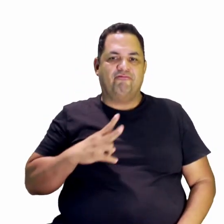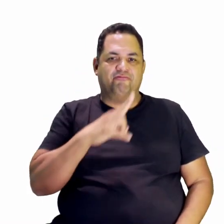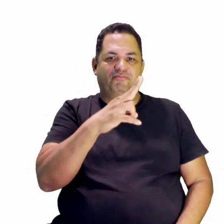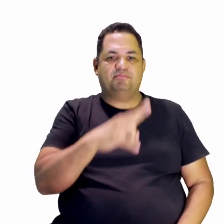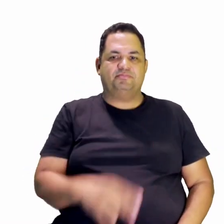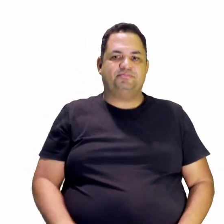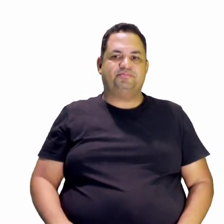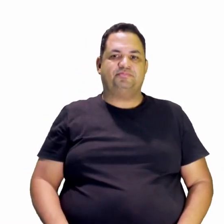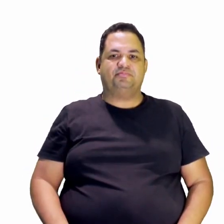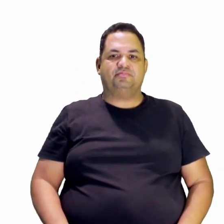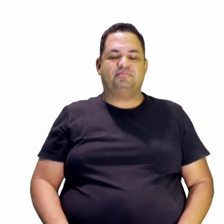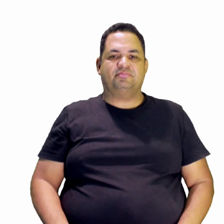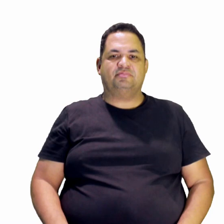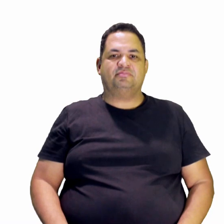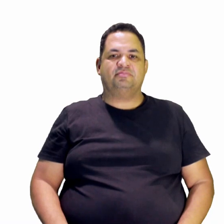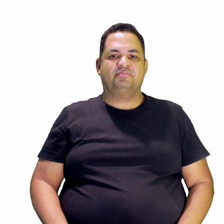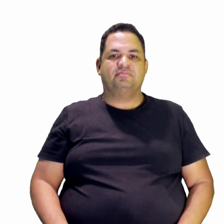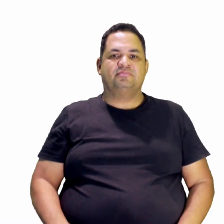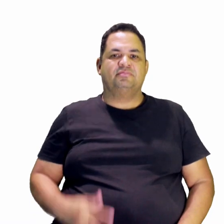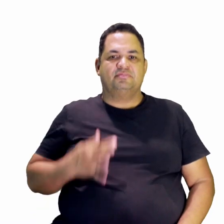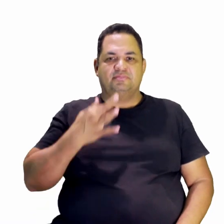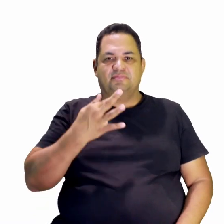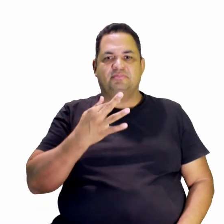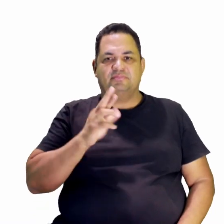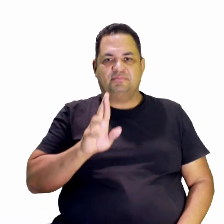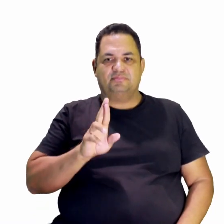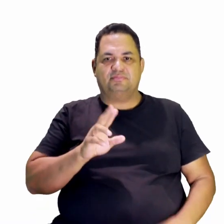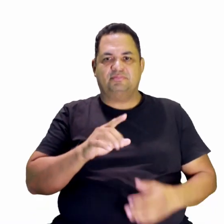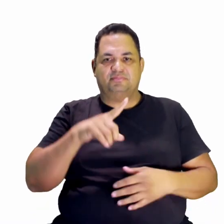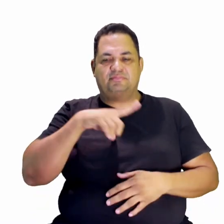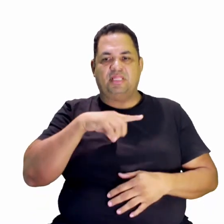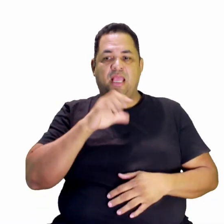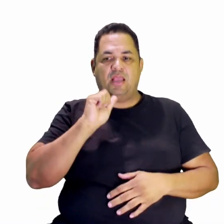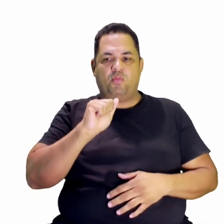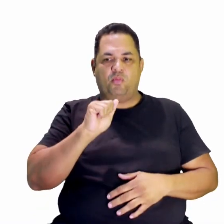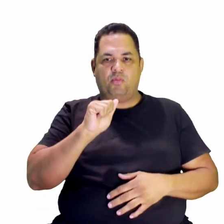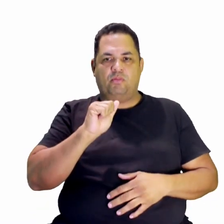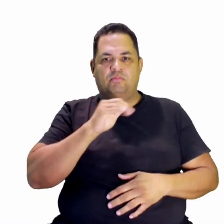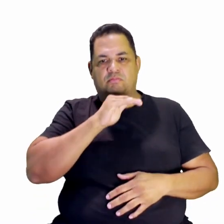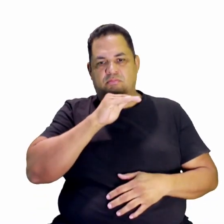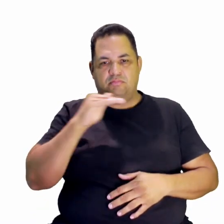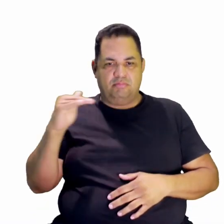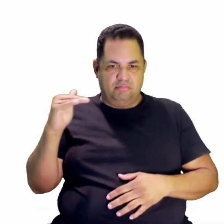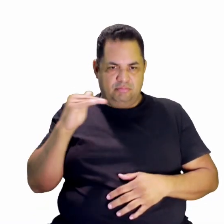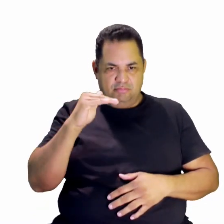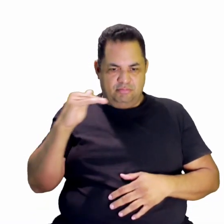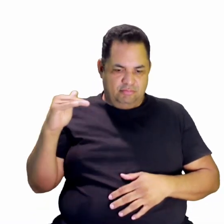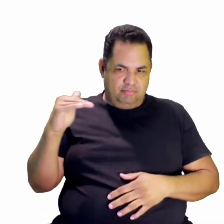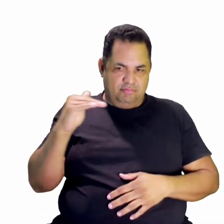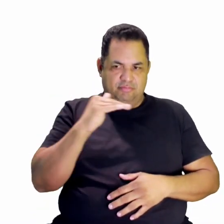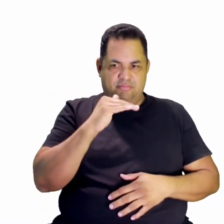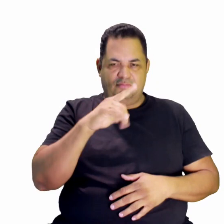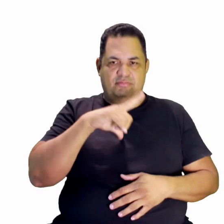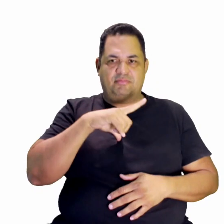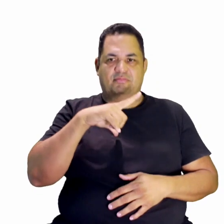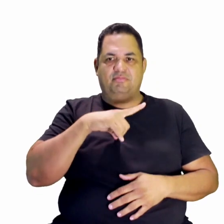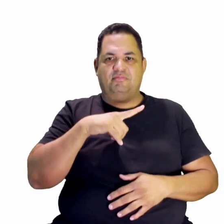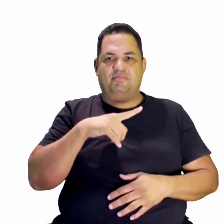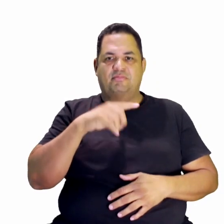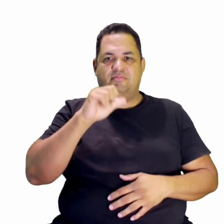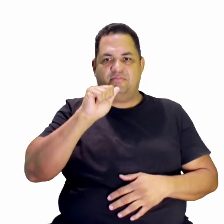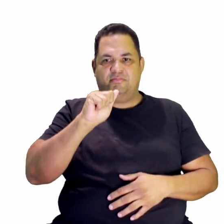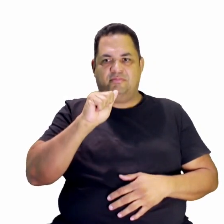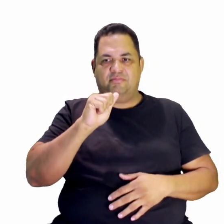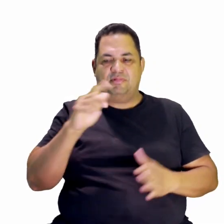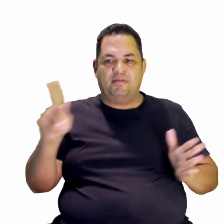E aí, como a força resultante e a aceleração possuem a mesma direção e sentido, ou melhor falando, a aceleração é